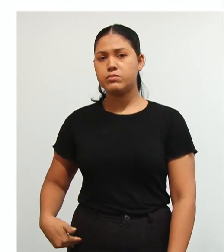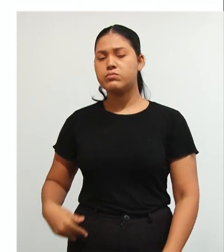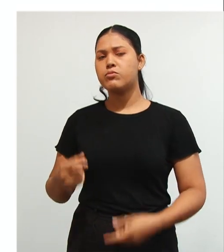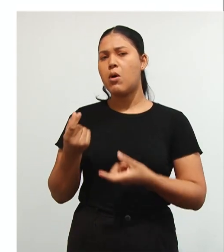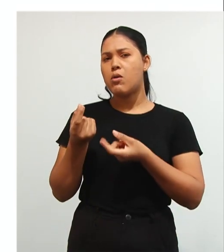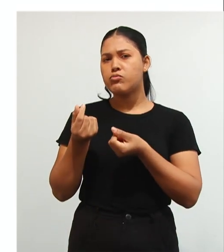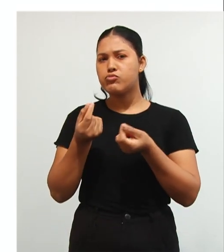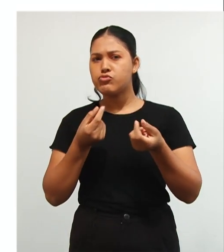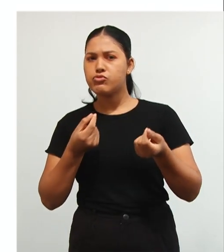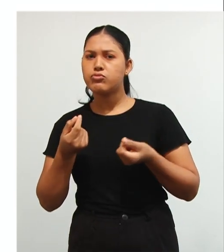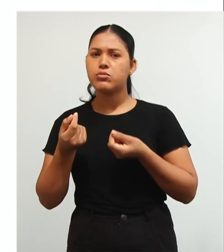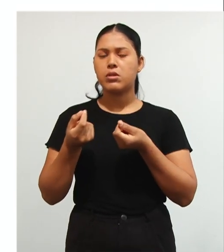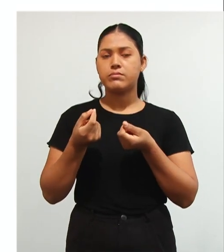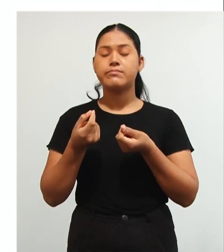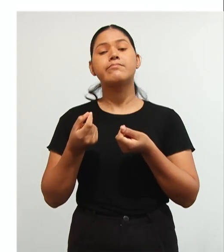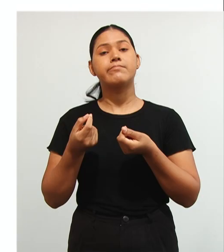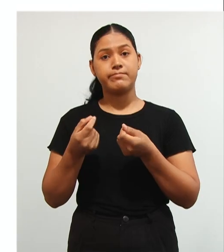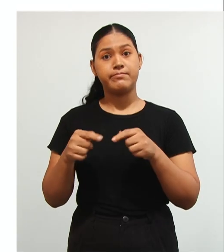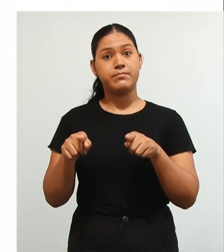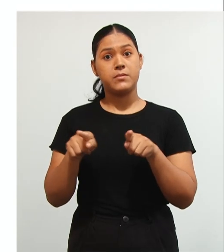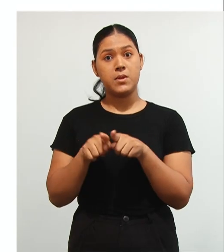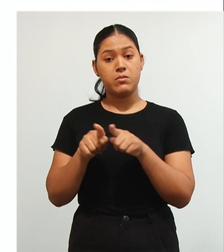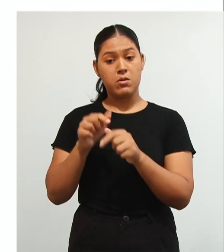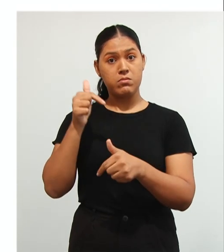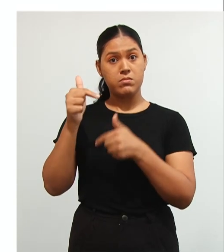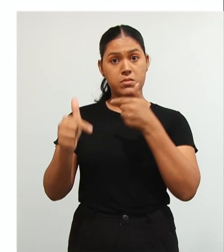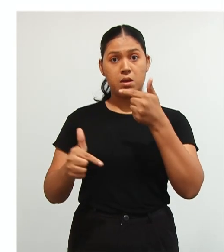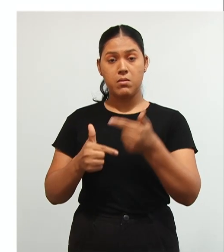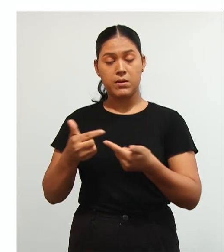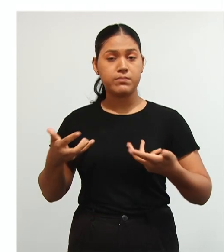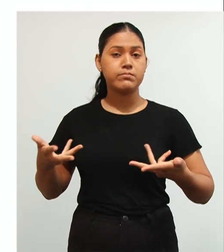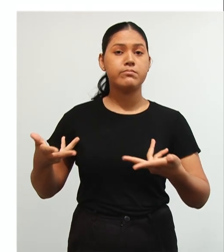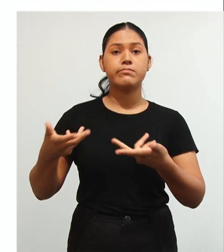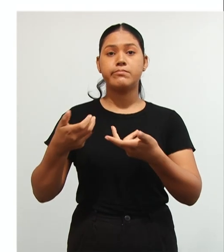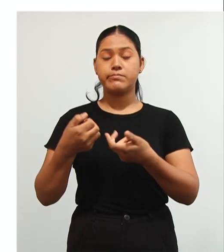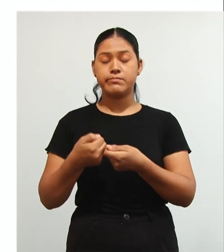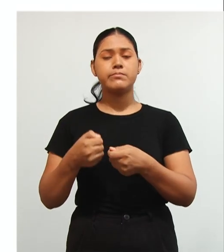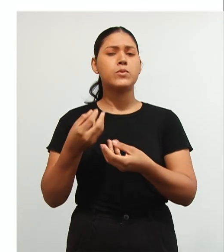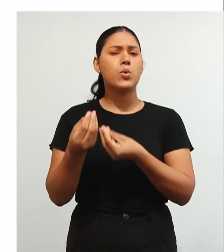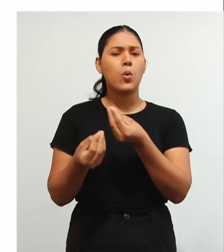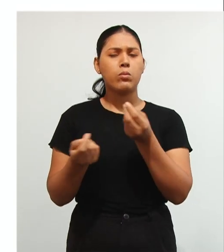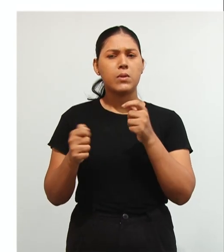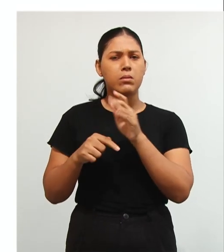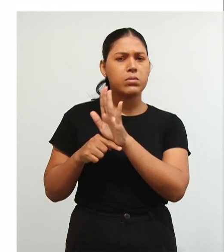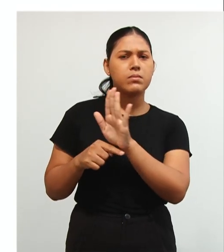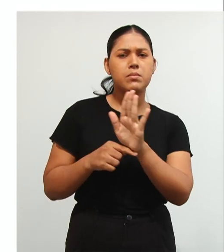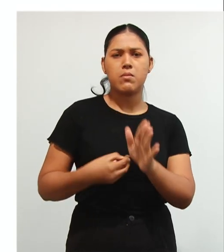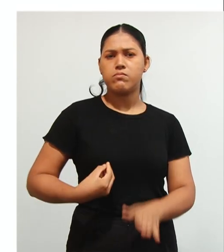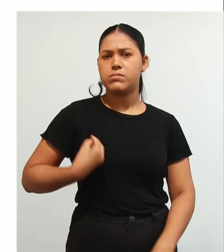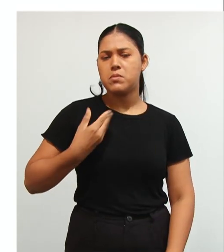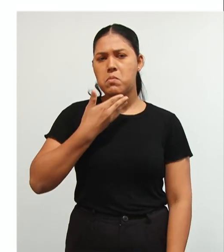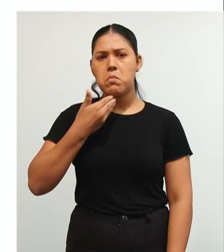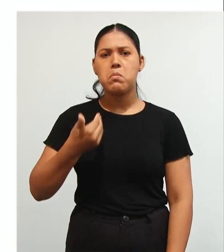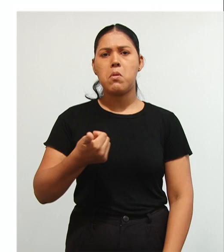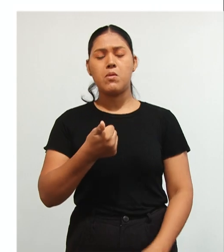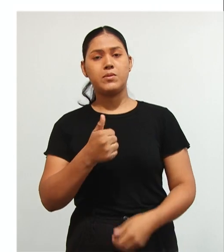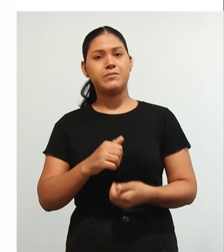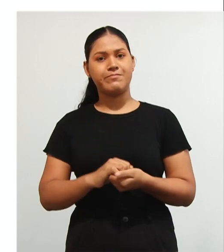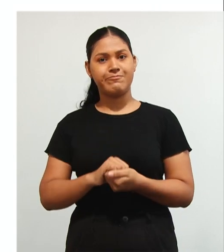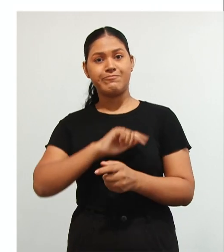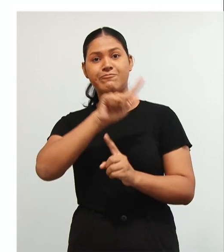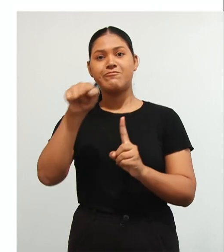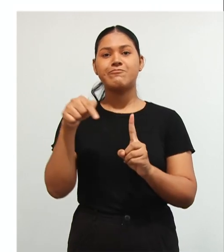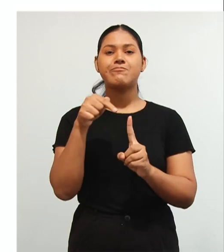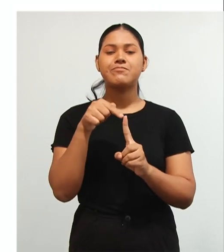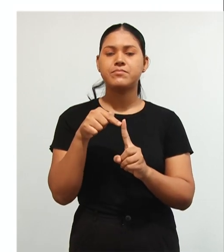serviços públicos de qualidade e sua relação com a melhoria na qualidade de vida. O objetivo aqui é discutir o papel do